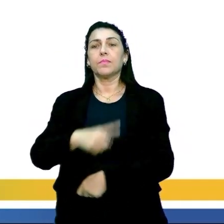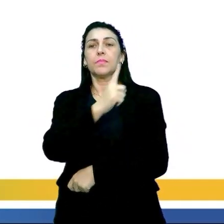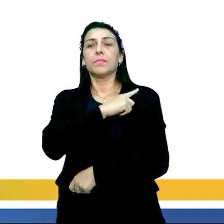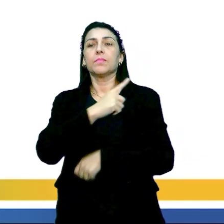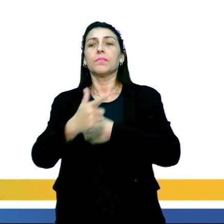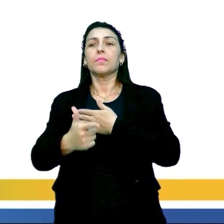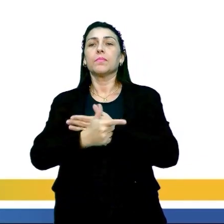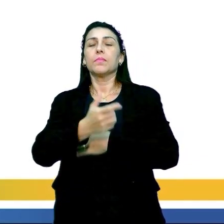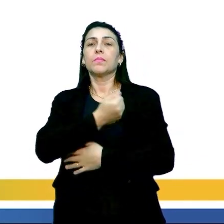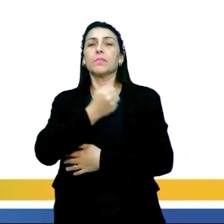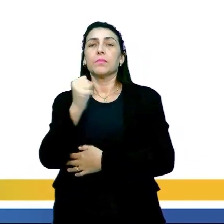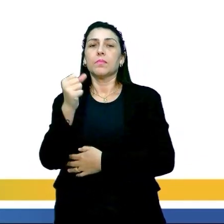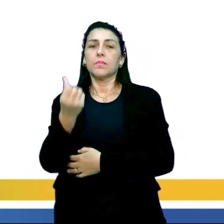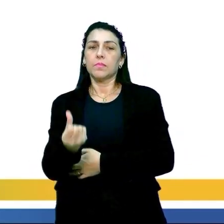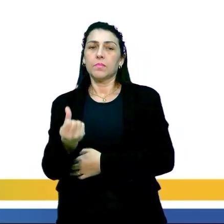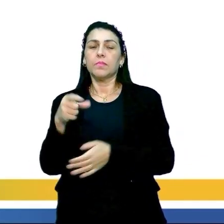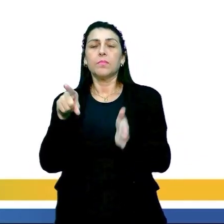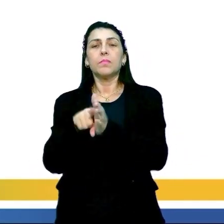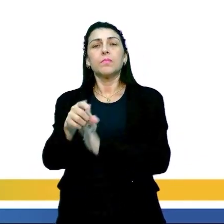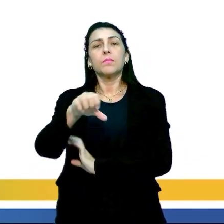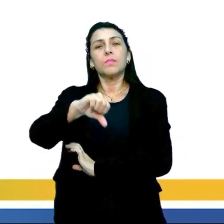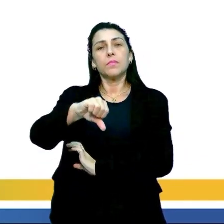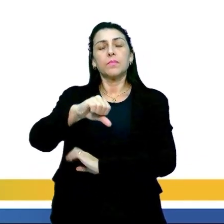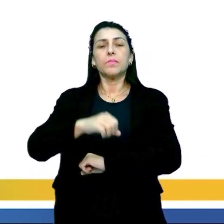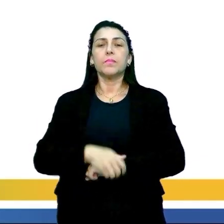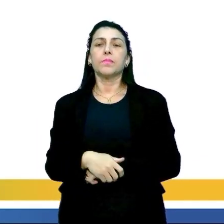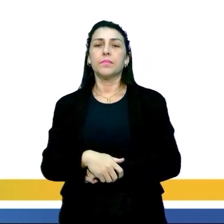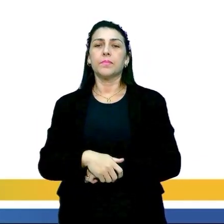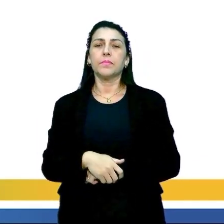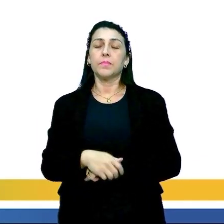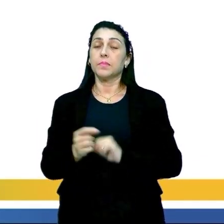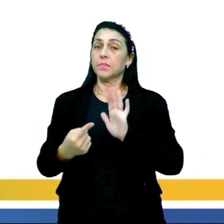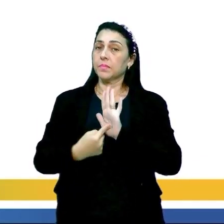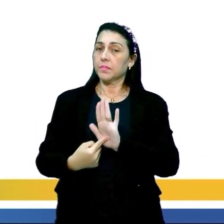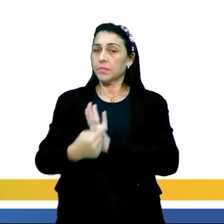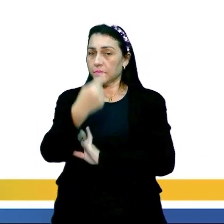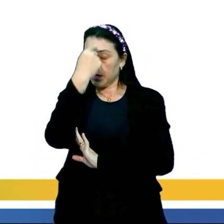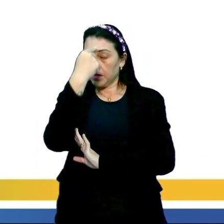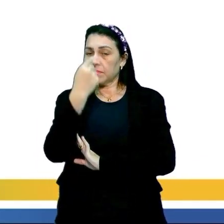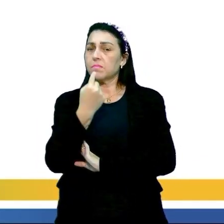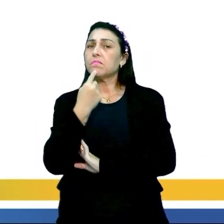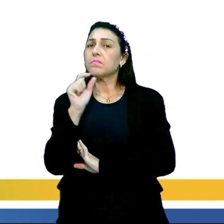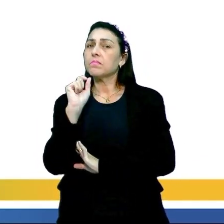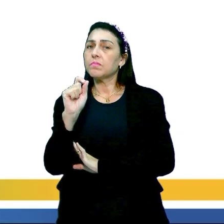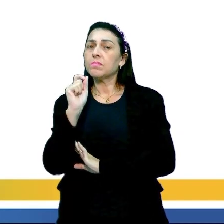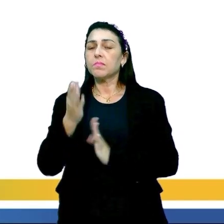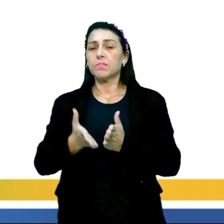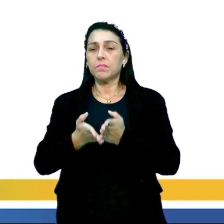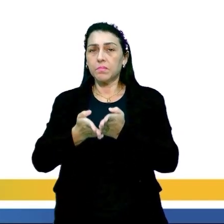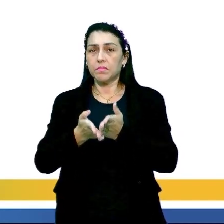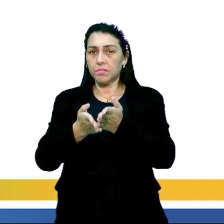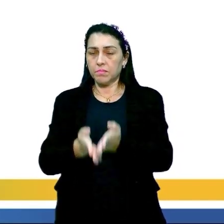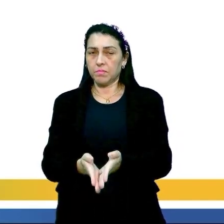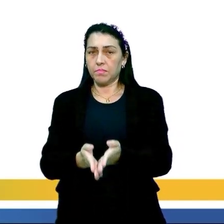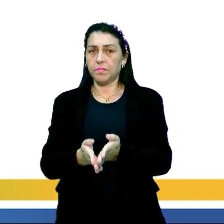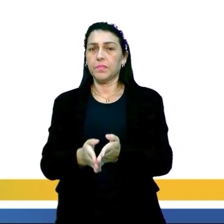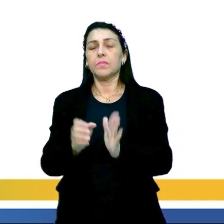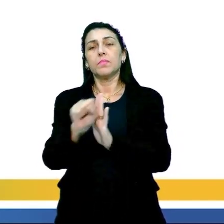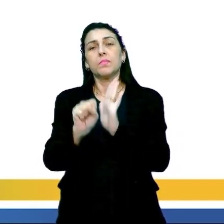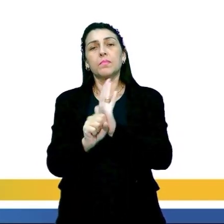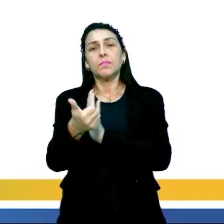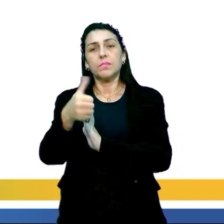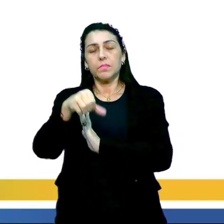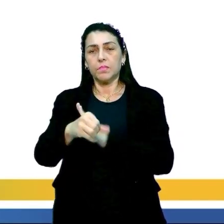página 86, nós temos aí a questão 9. Essa questão, ela mostra na imagem o quê? A imagem dos navios que vinham lá do século